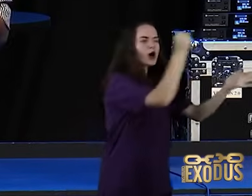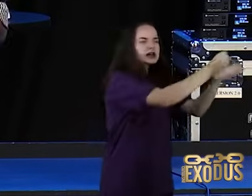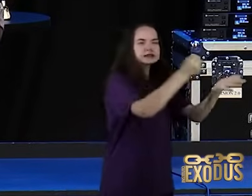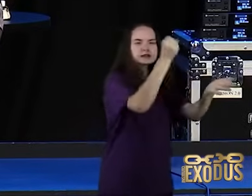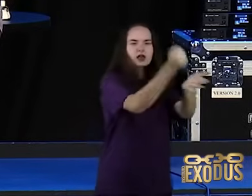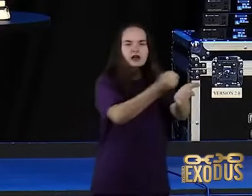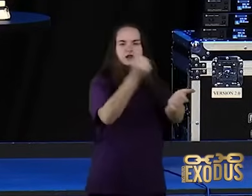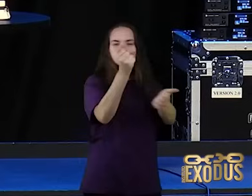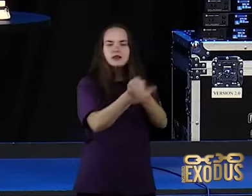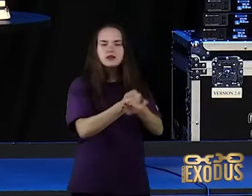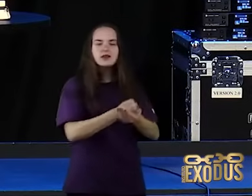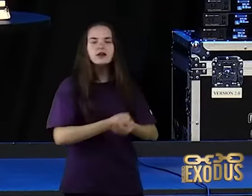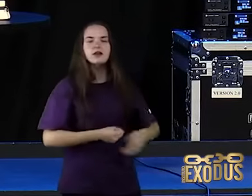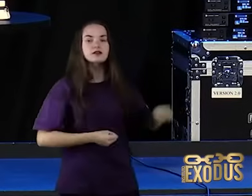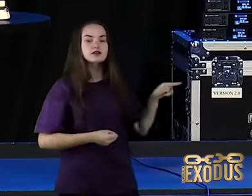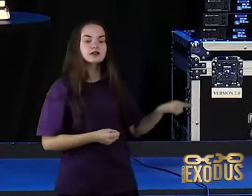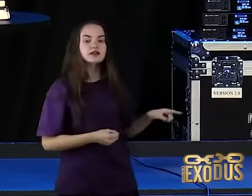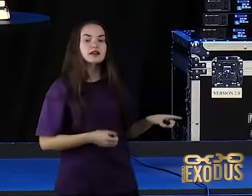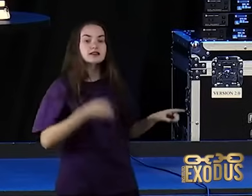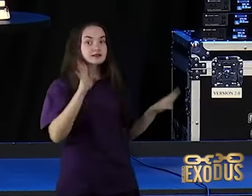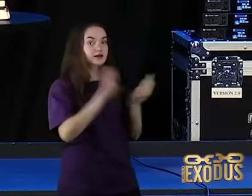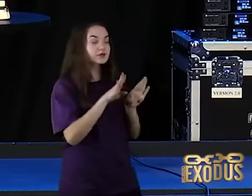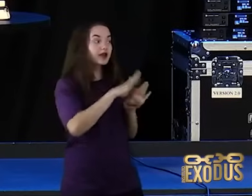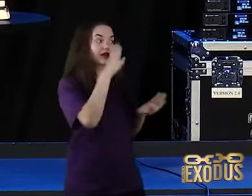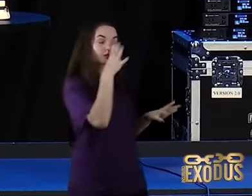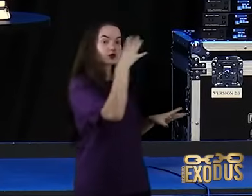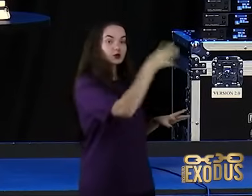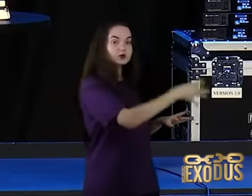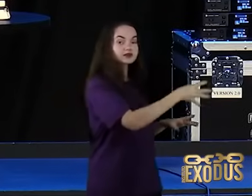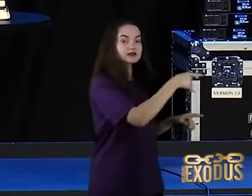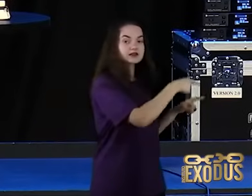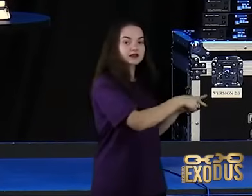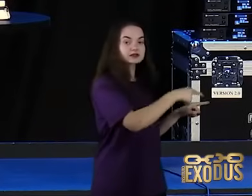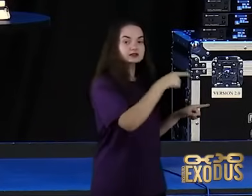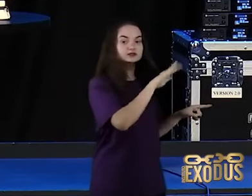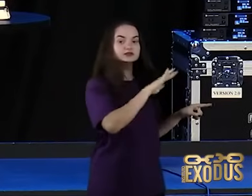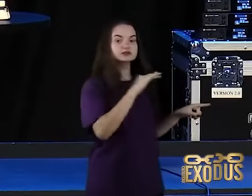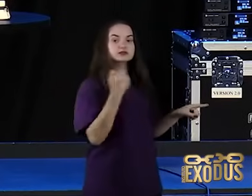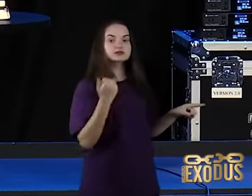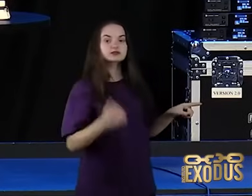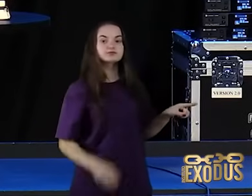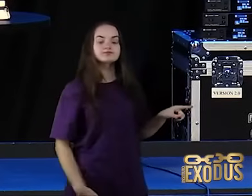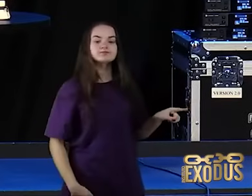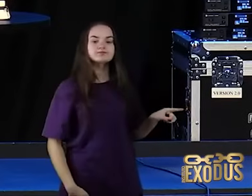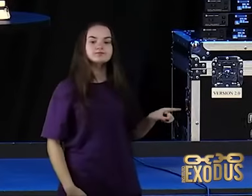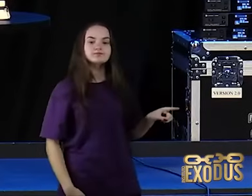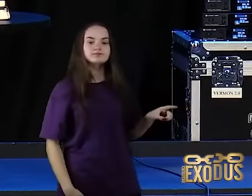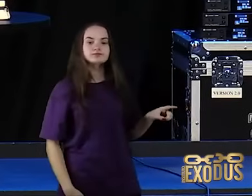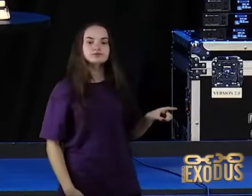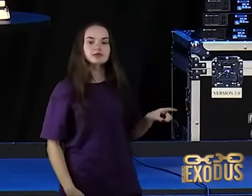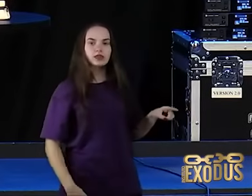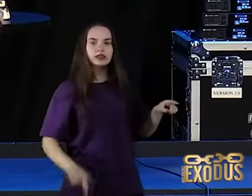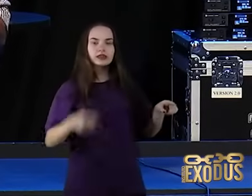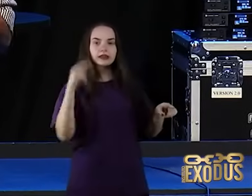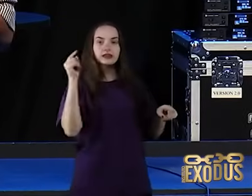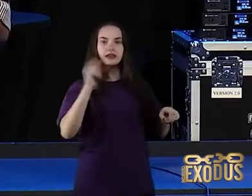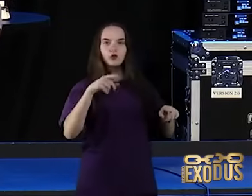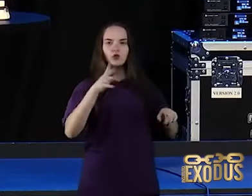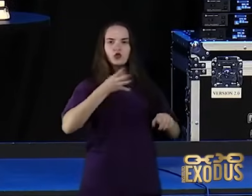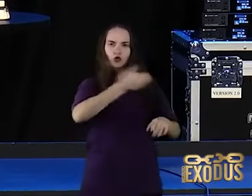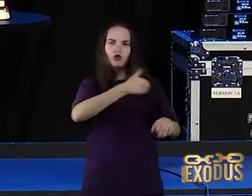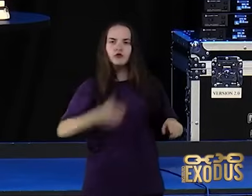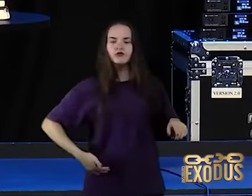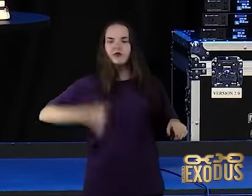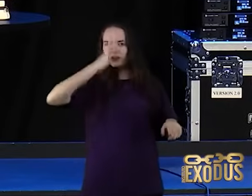assassino que também já tá condenado a esse aí Herodes perdão Pilatos o governo romano